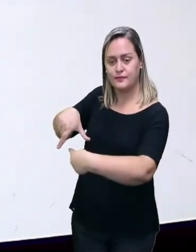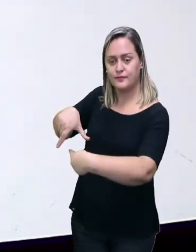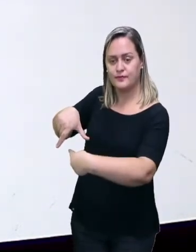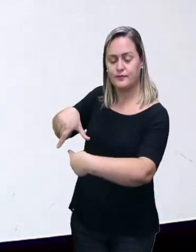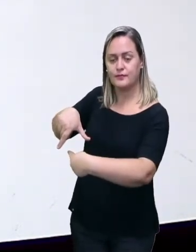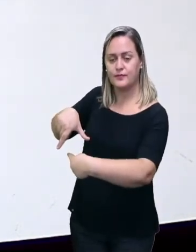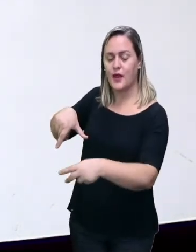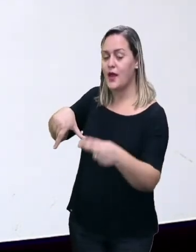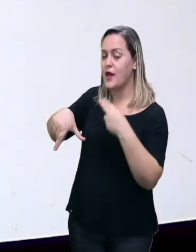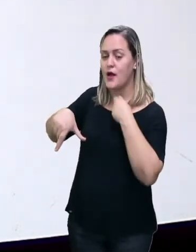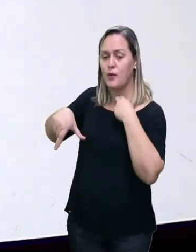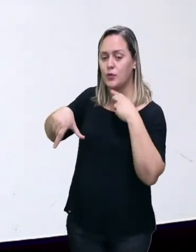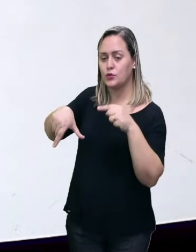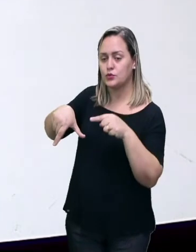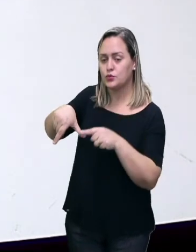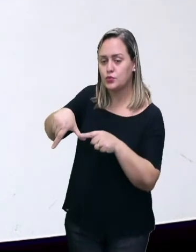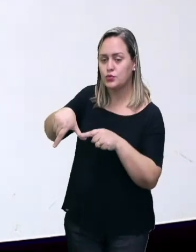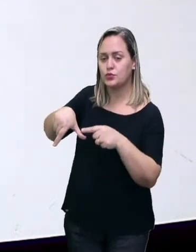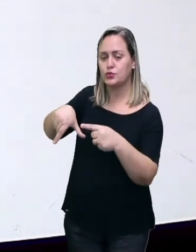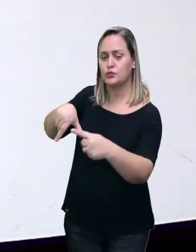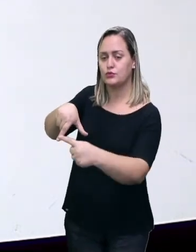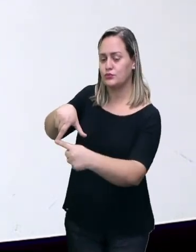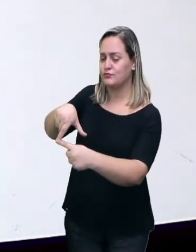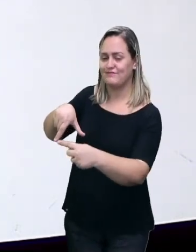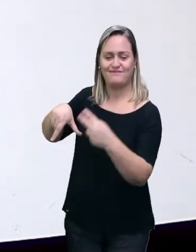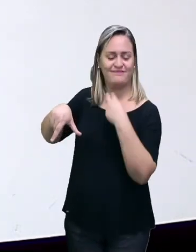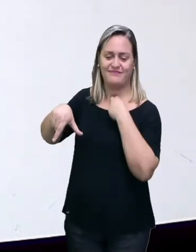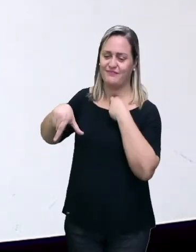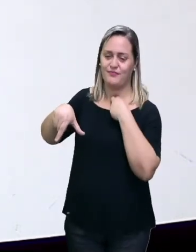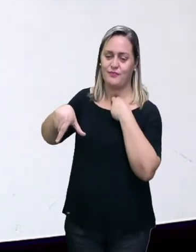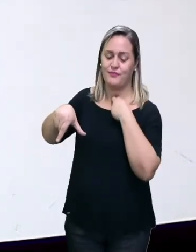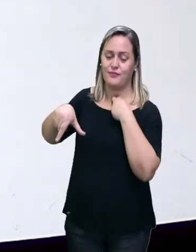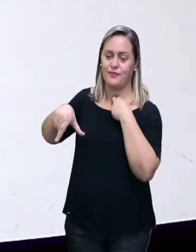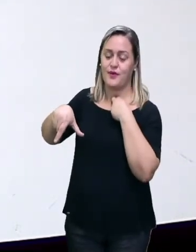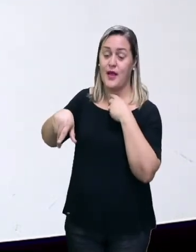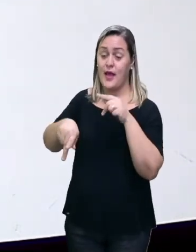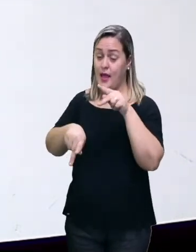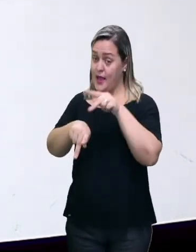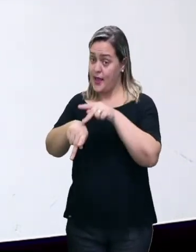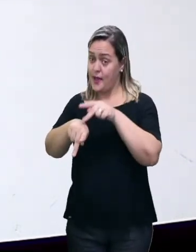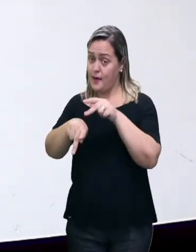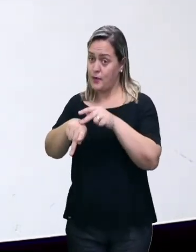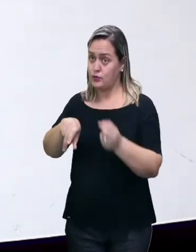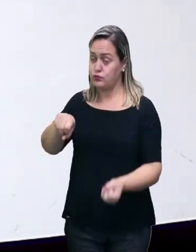Consegui uma. Não consegui não, que eu deixei cair, né?